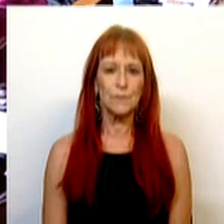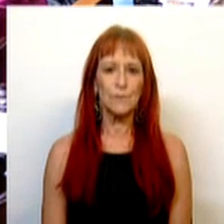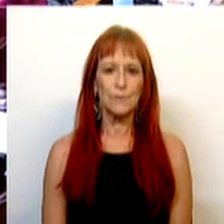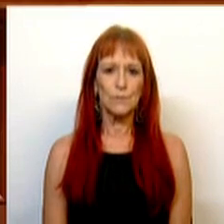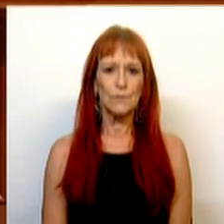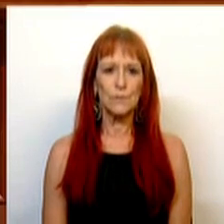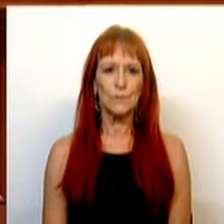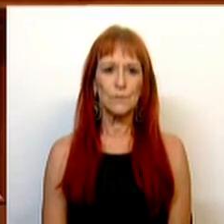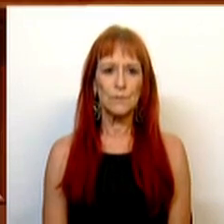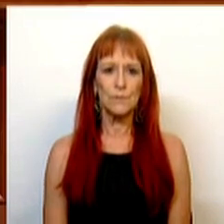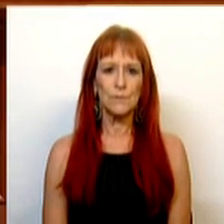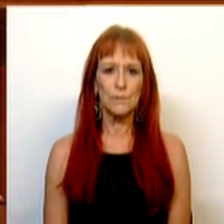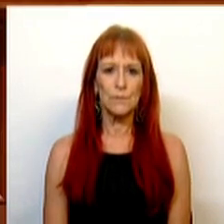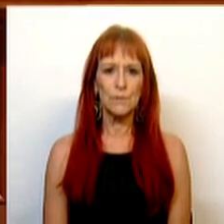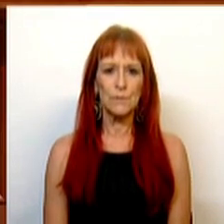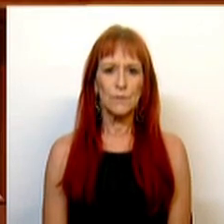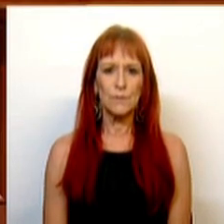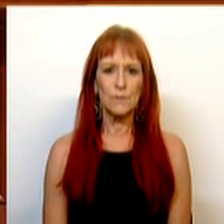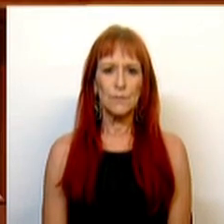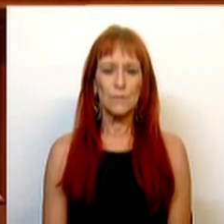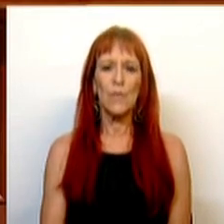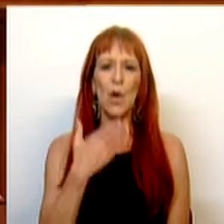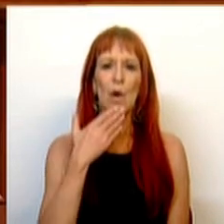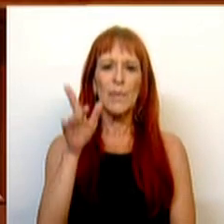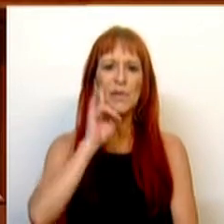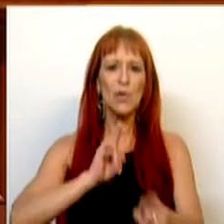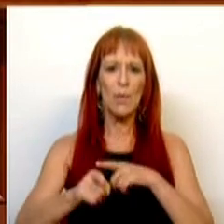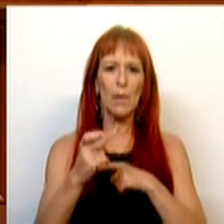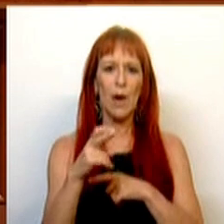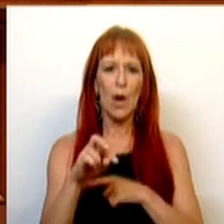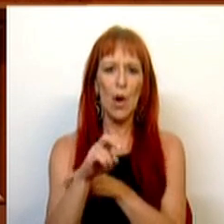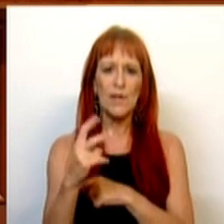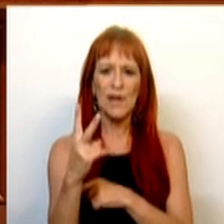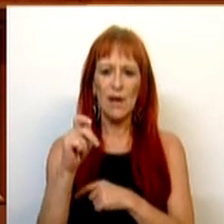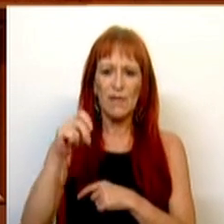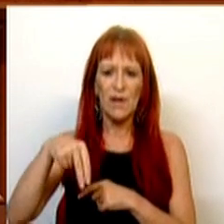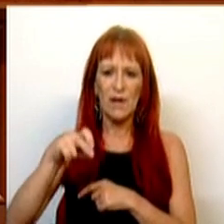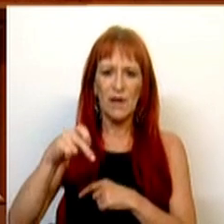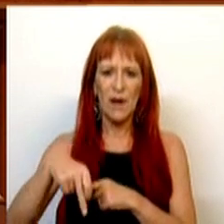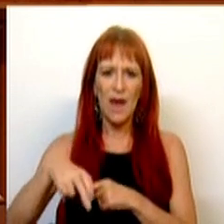Muito obrigado, Sr. Deputado Rosa Venâncio.